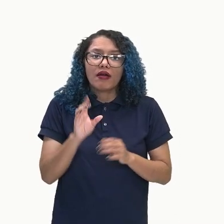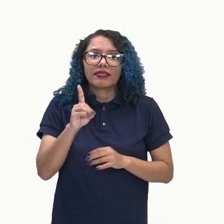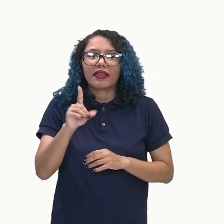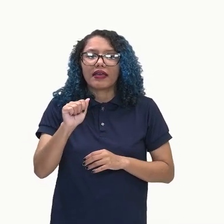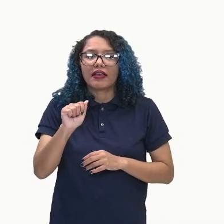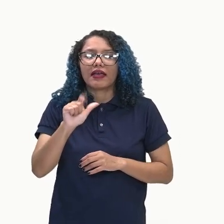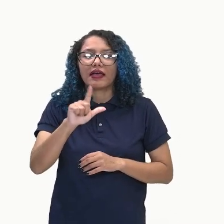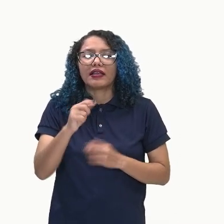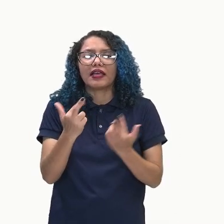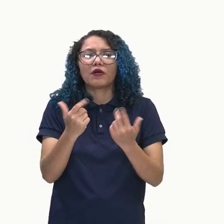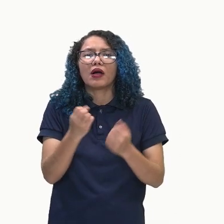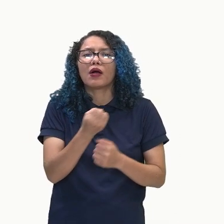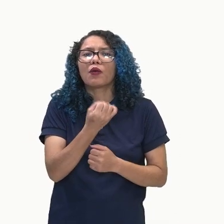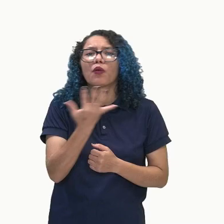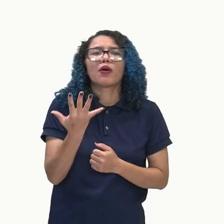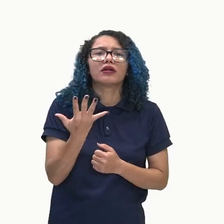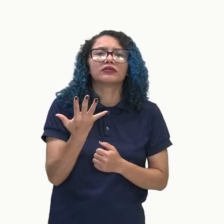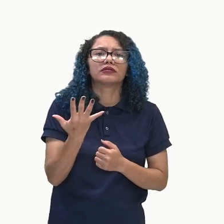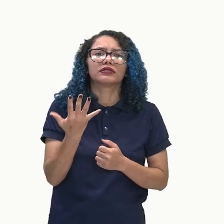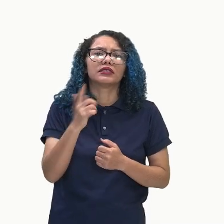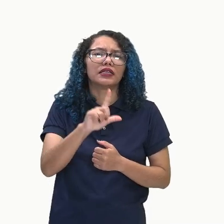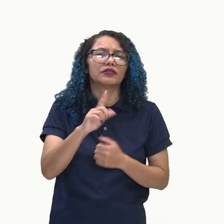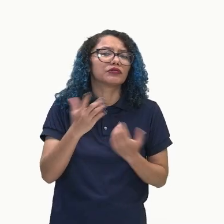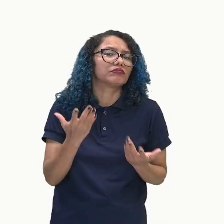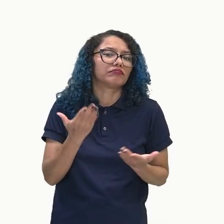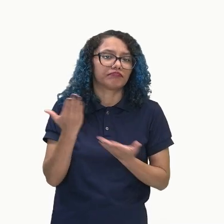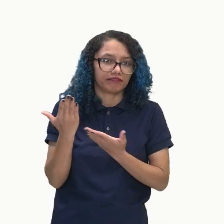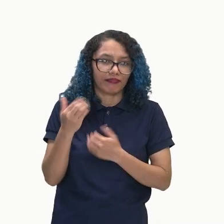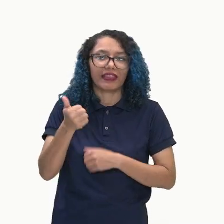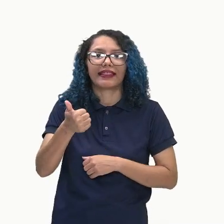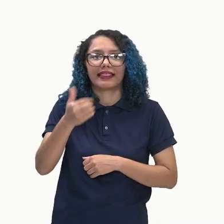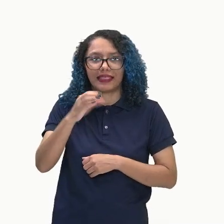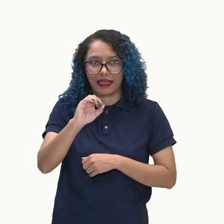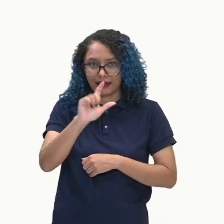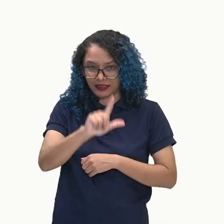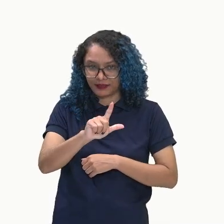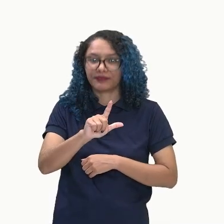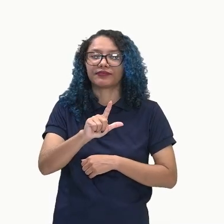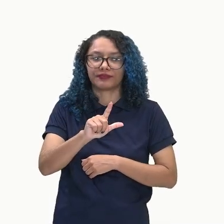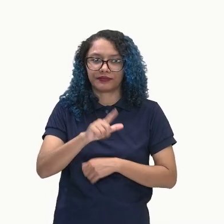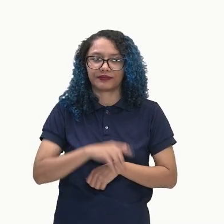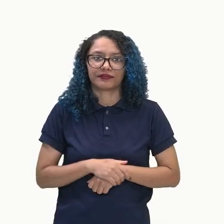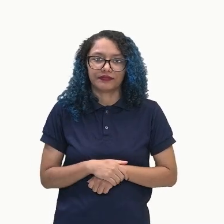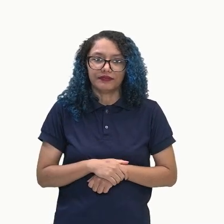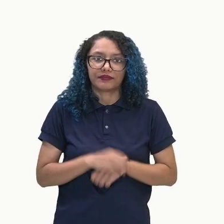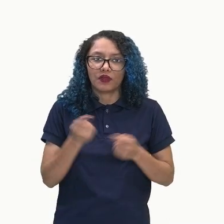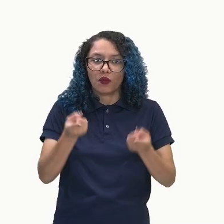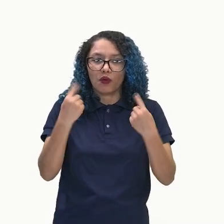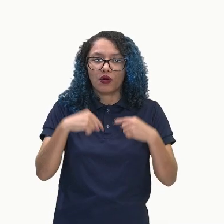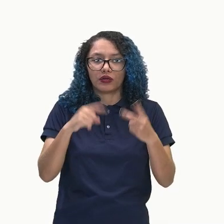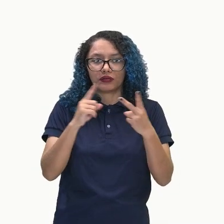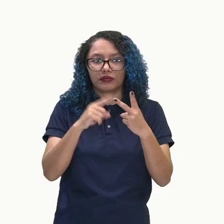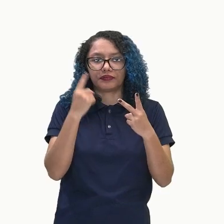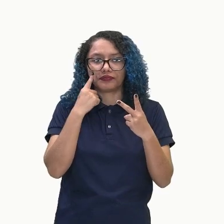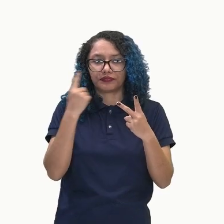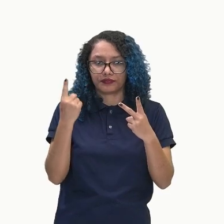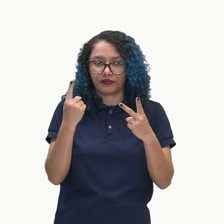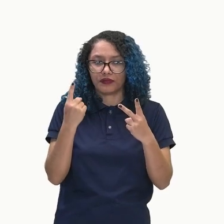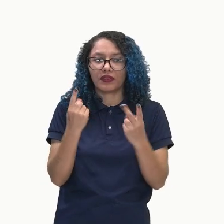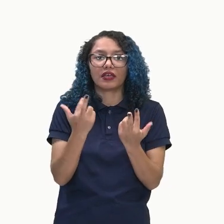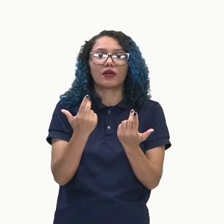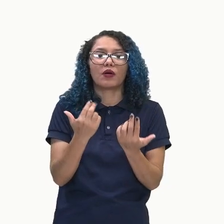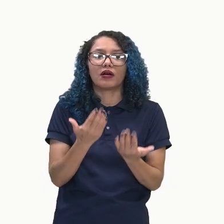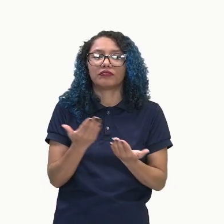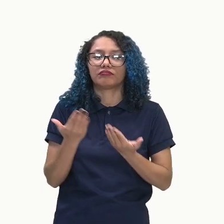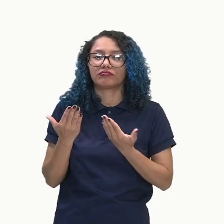ele corresponde a 10 litros. Quando nós falamos em hectolitro, nós estamos